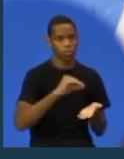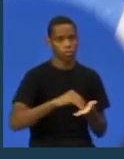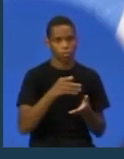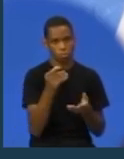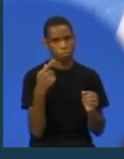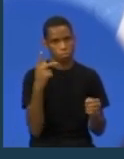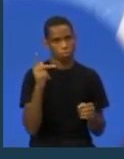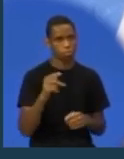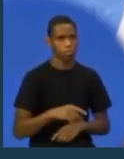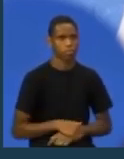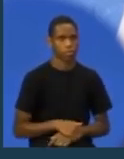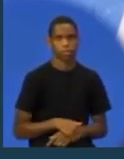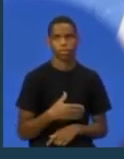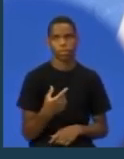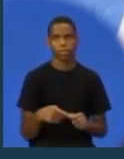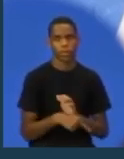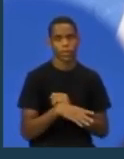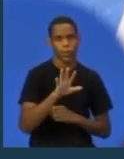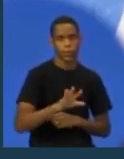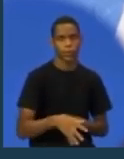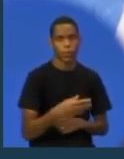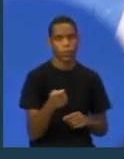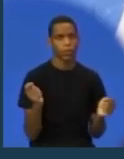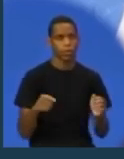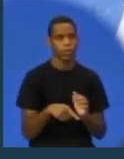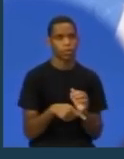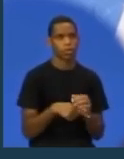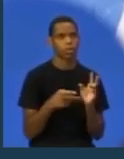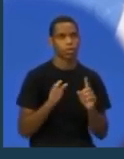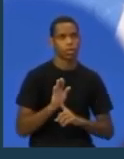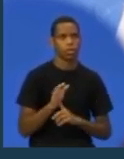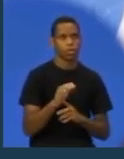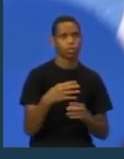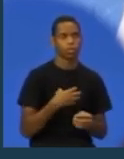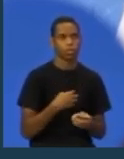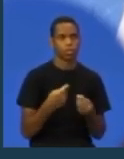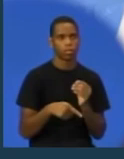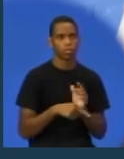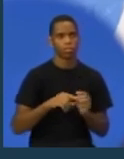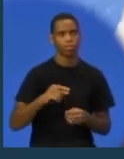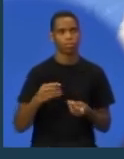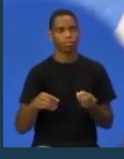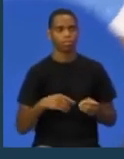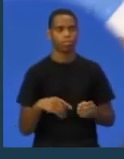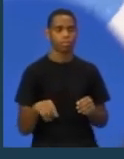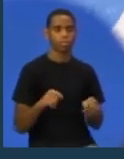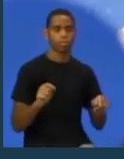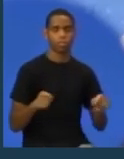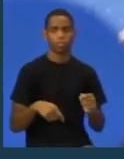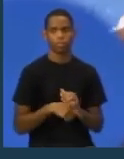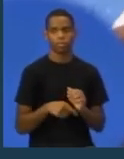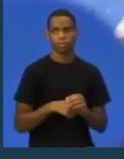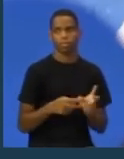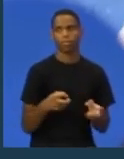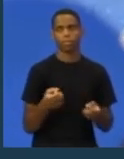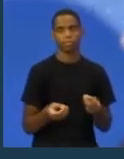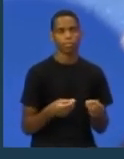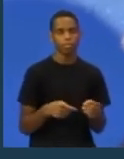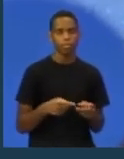você tem. Então, a tabela ela permite uma apresentação individual, então ela permite